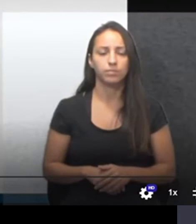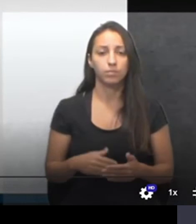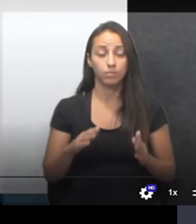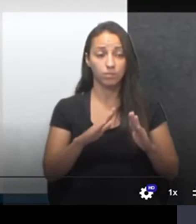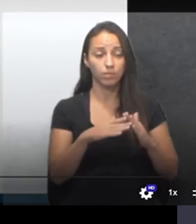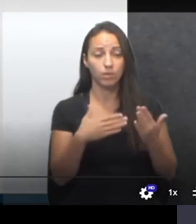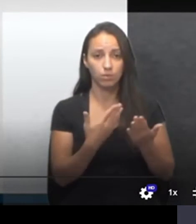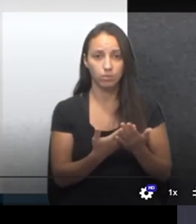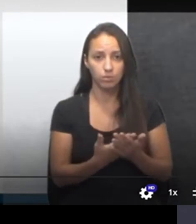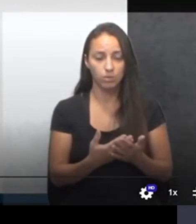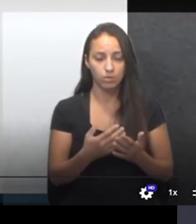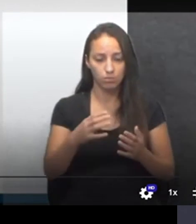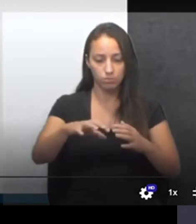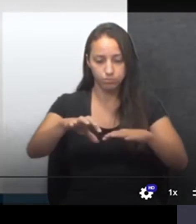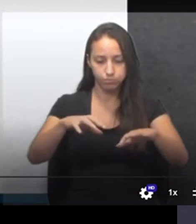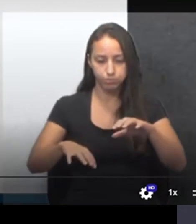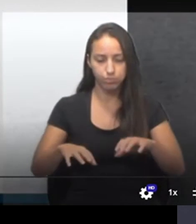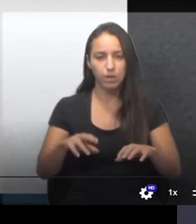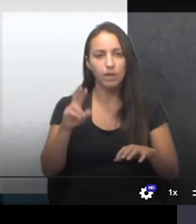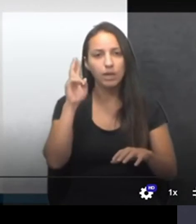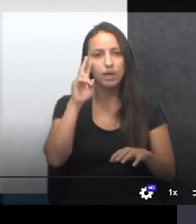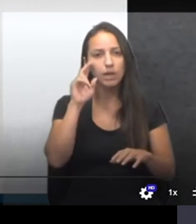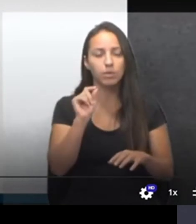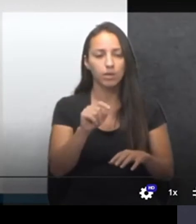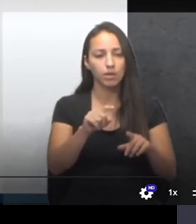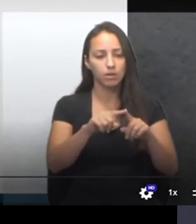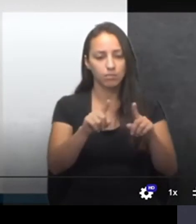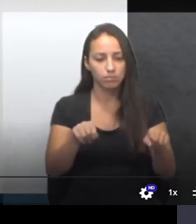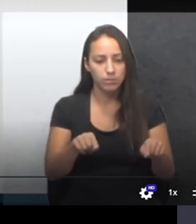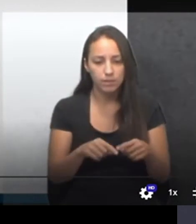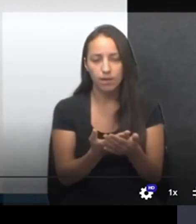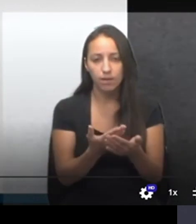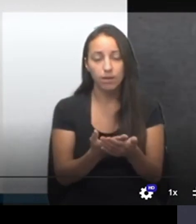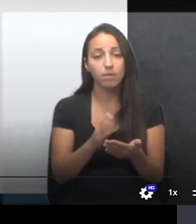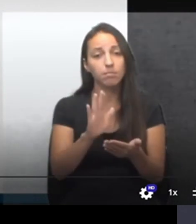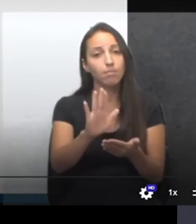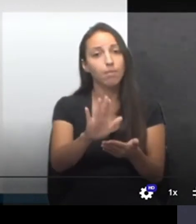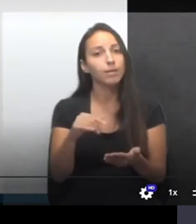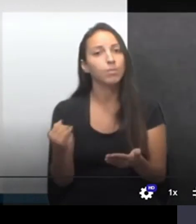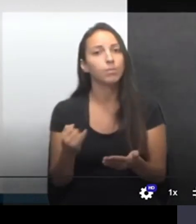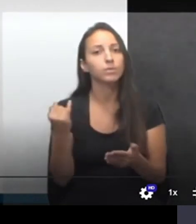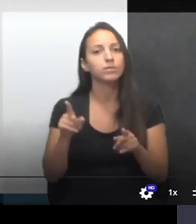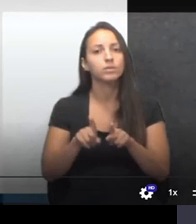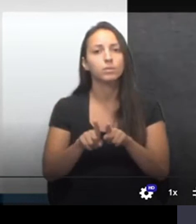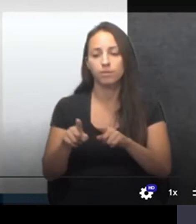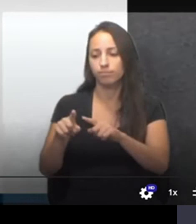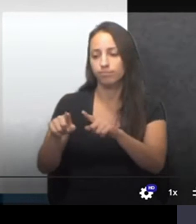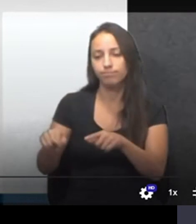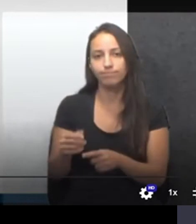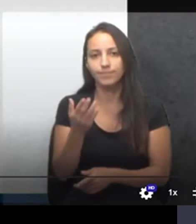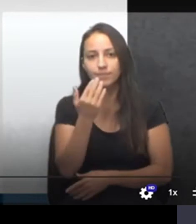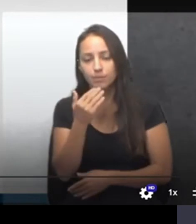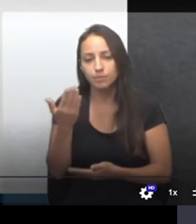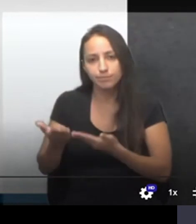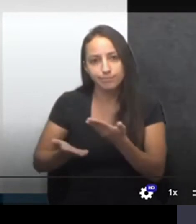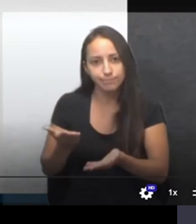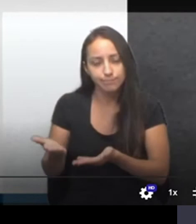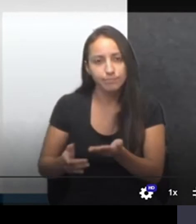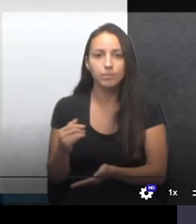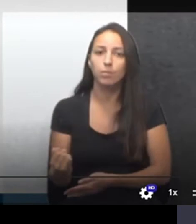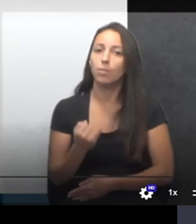Em uma escola, os ambientes mais lembrados são os de aprendizagem. Porém, também os setores de alimentação e serviços são